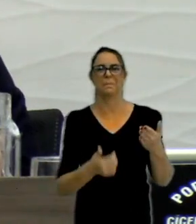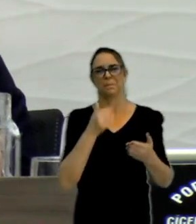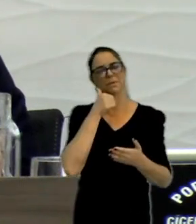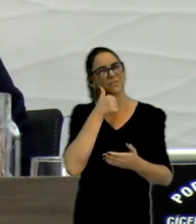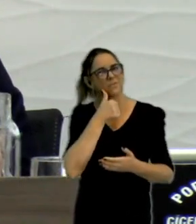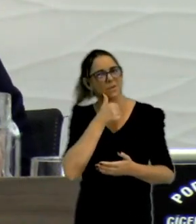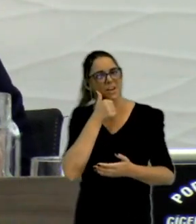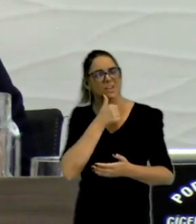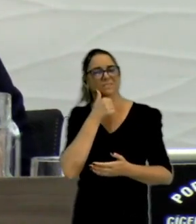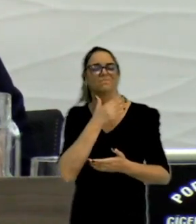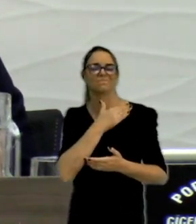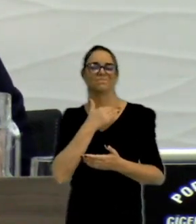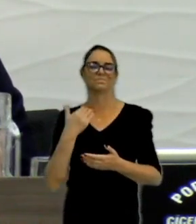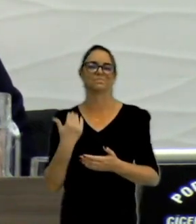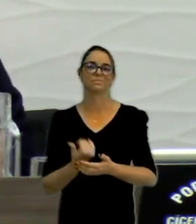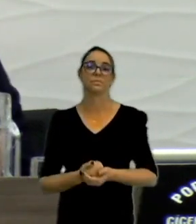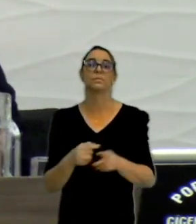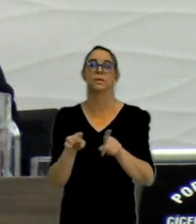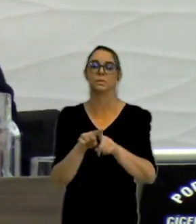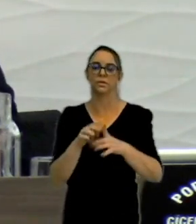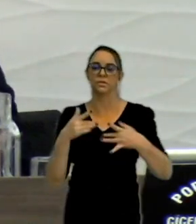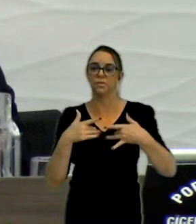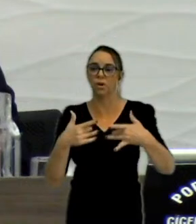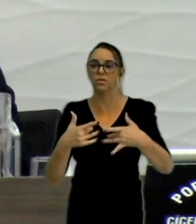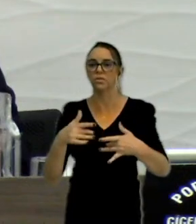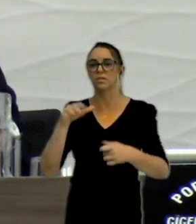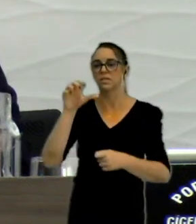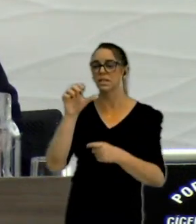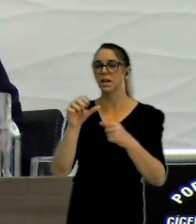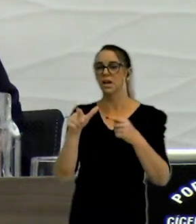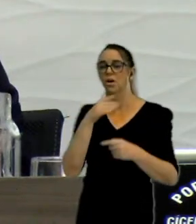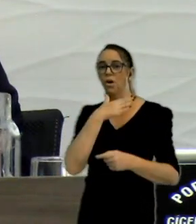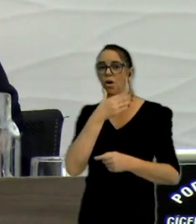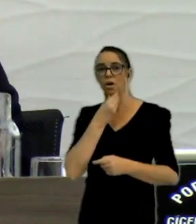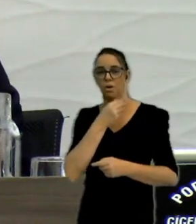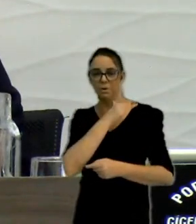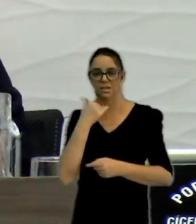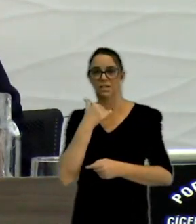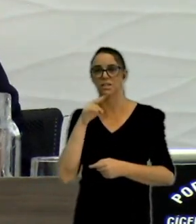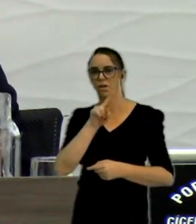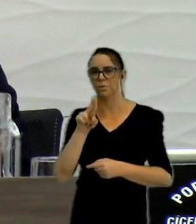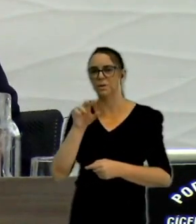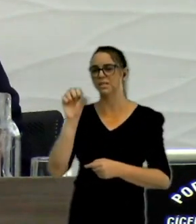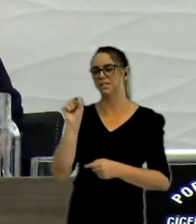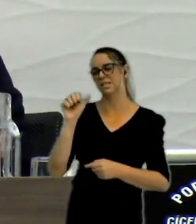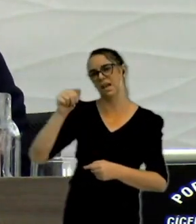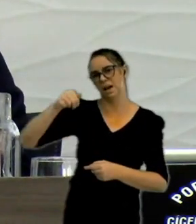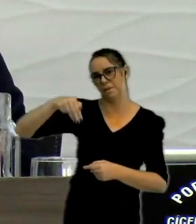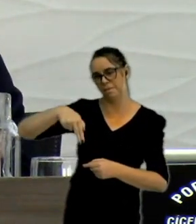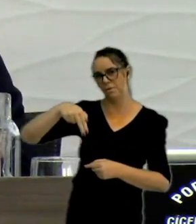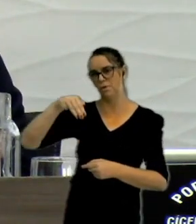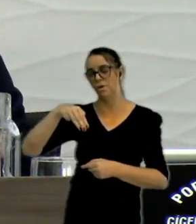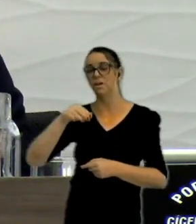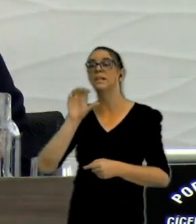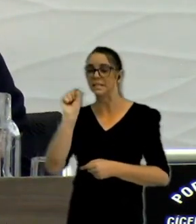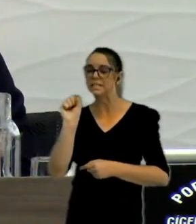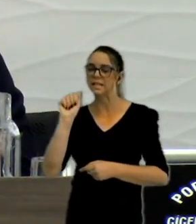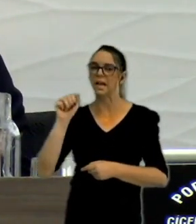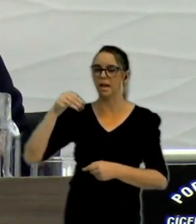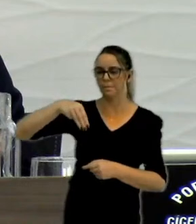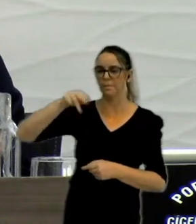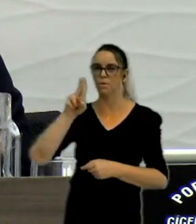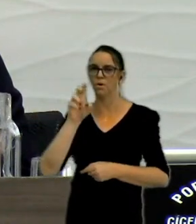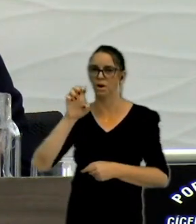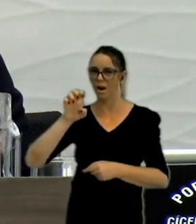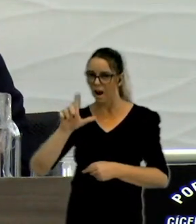também, voto de pesar pelo falecimento de Samuel Galvão, o pequeno de 1 ano, que faleceu no dia de ontem.